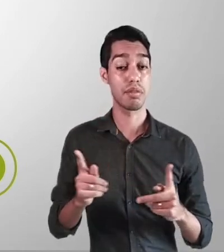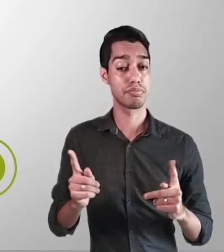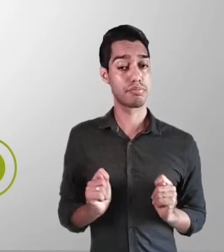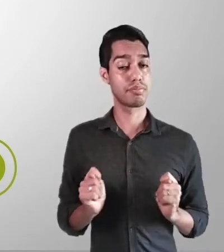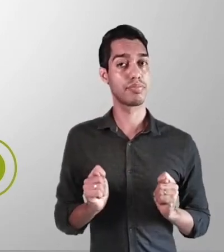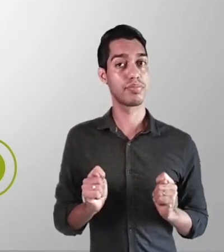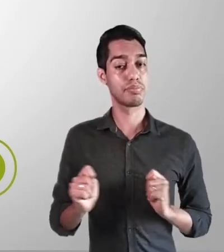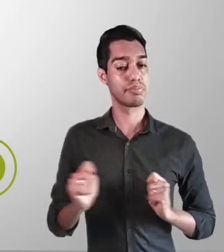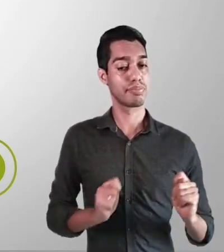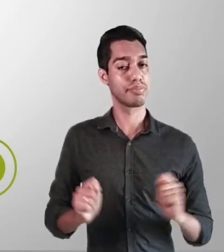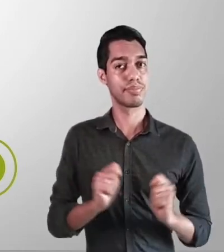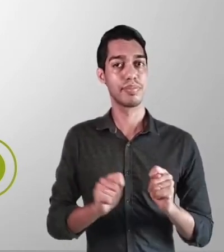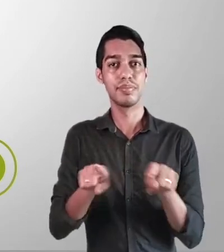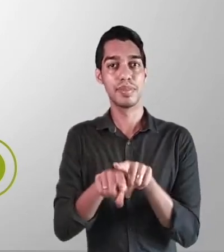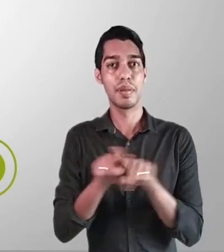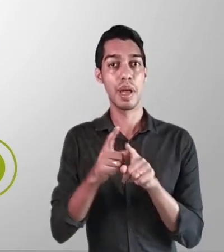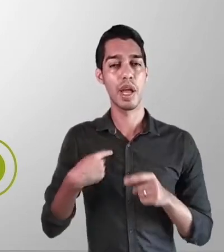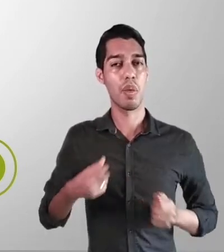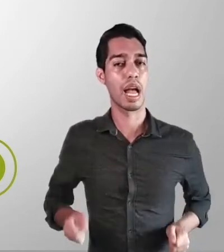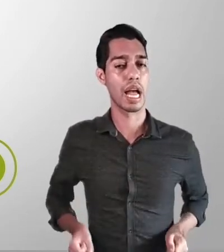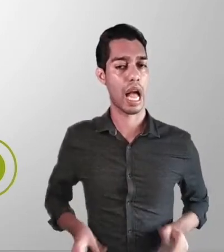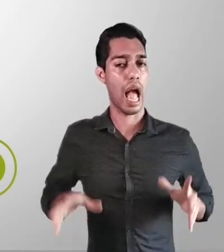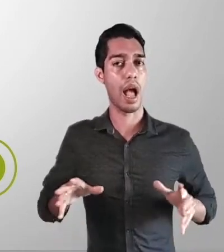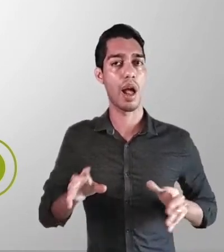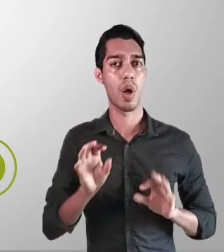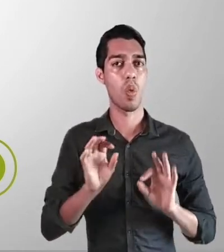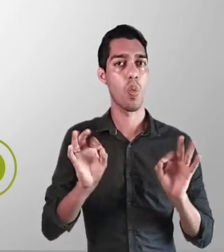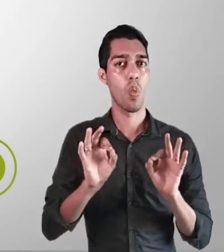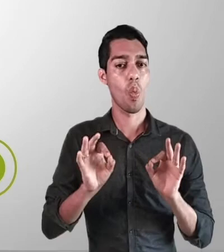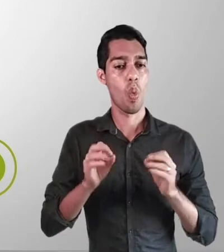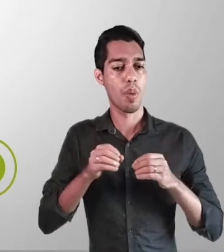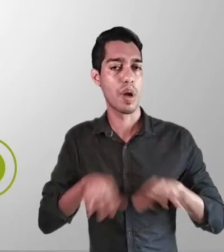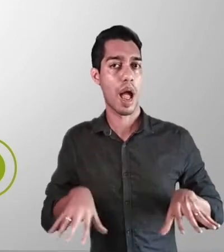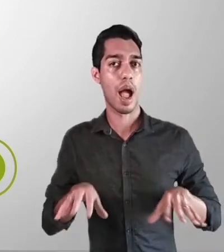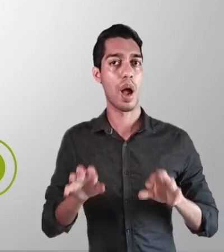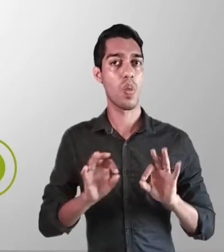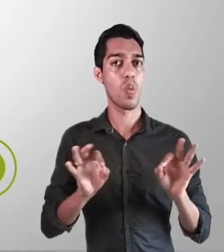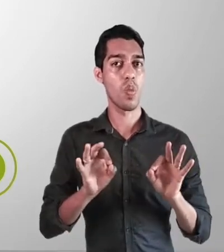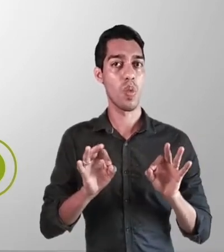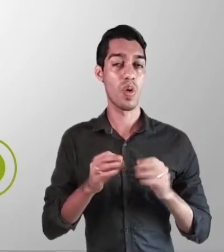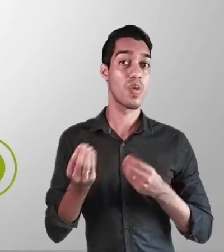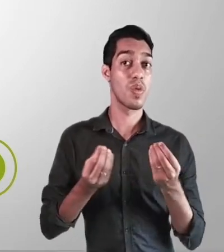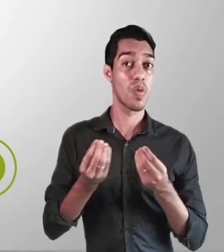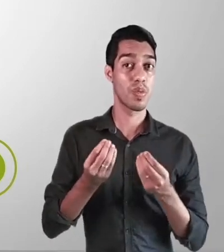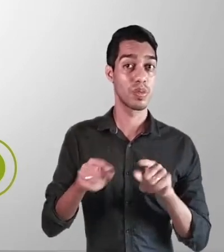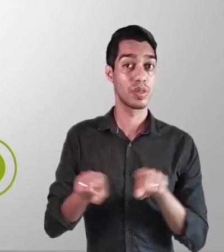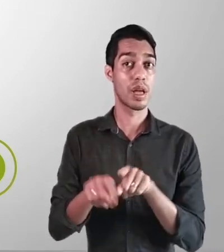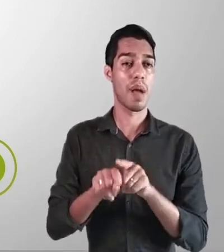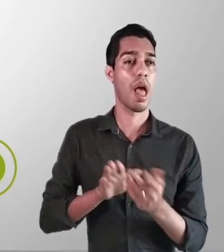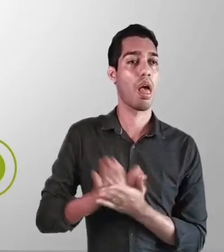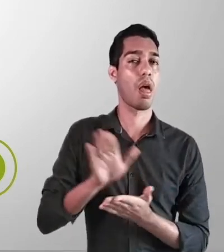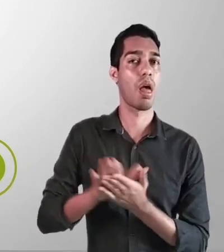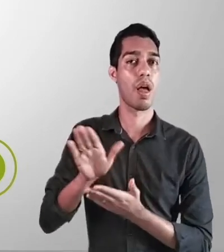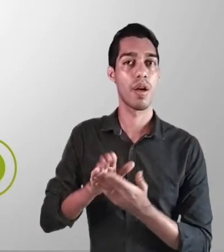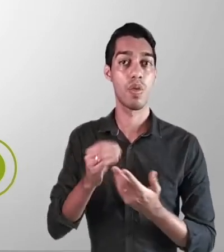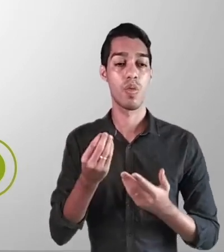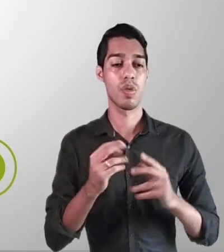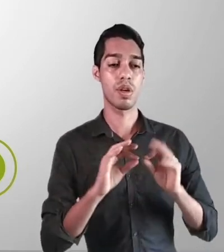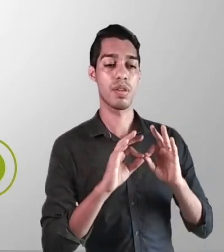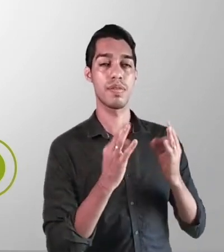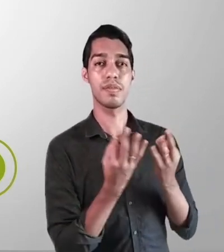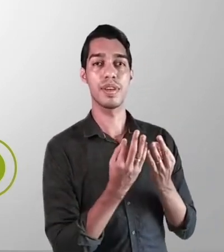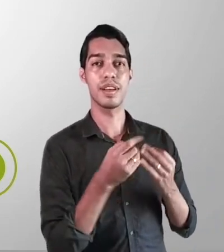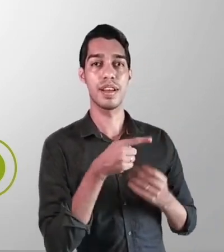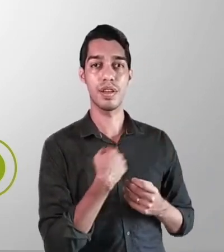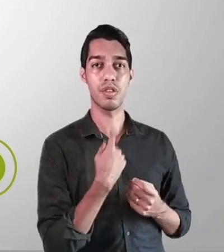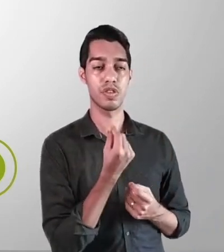porque já estão no nosso dia a dia, mas são desnecessários. Como organizar o orçamento pessoal, o orçamento familiar,